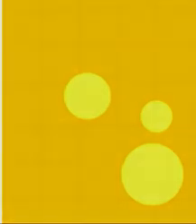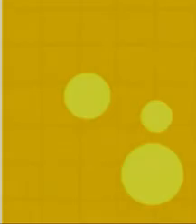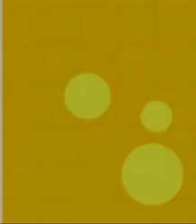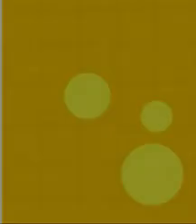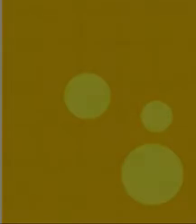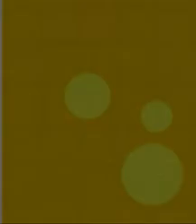Transcrição e